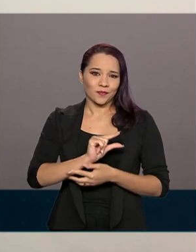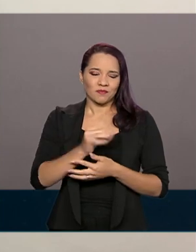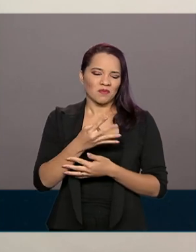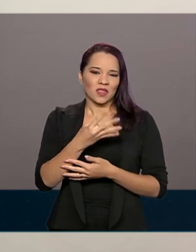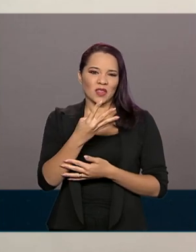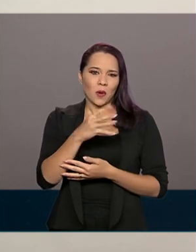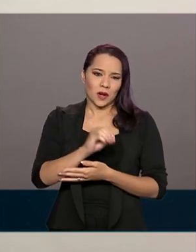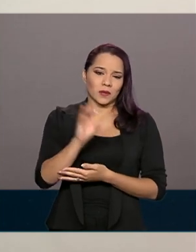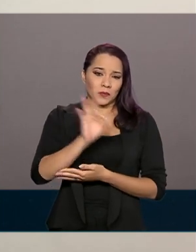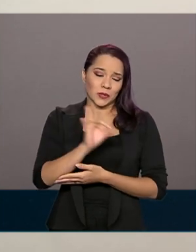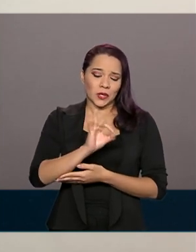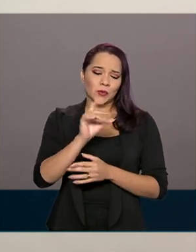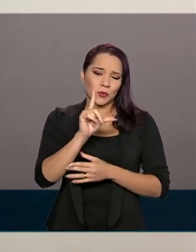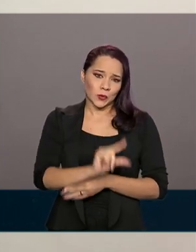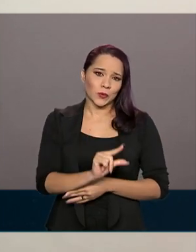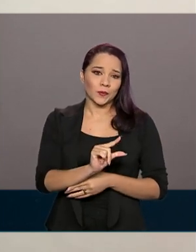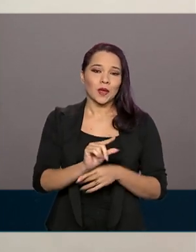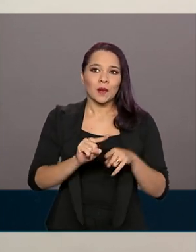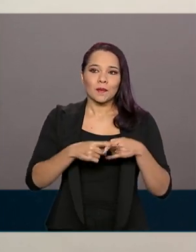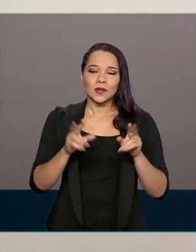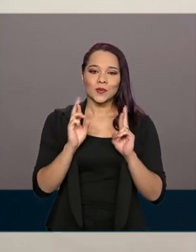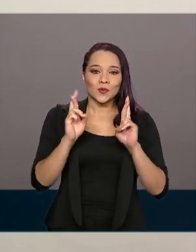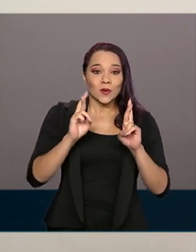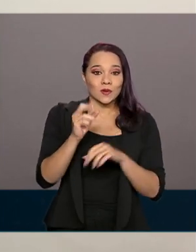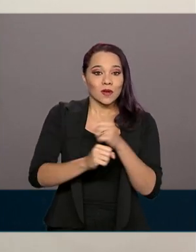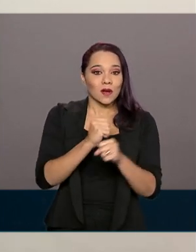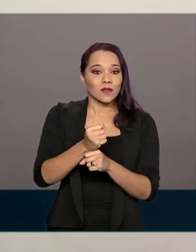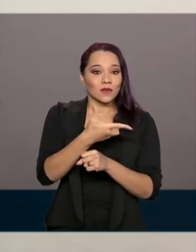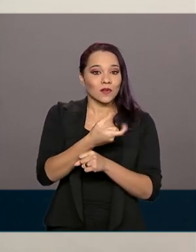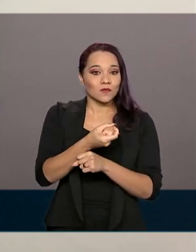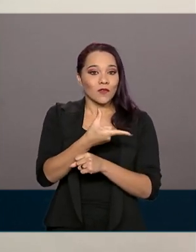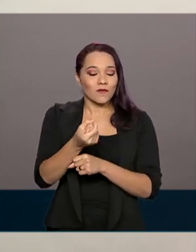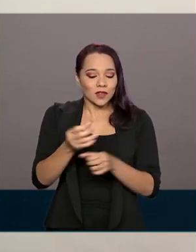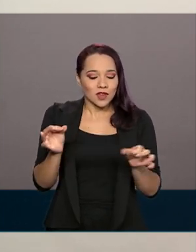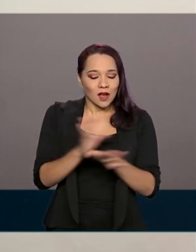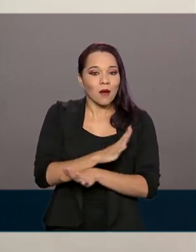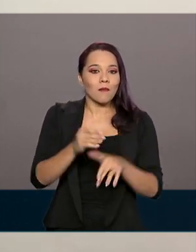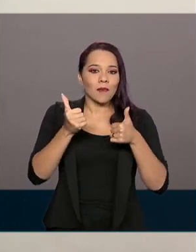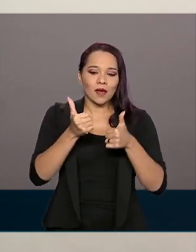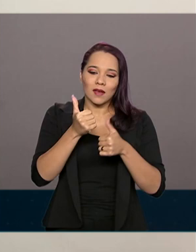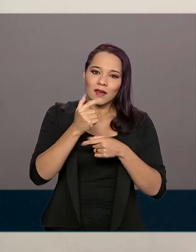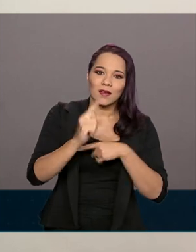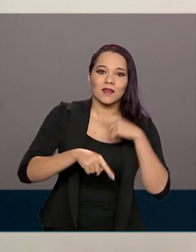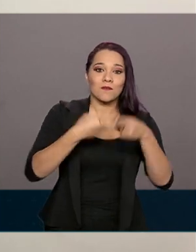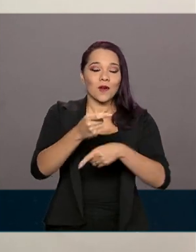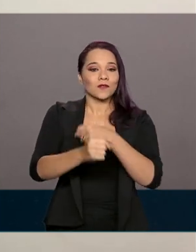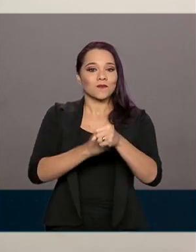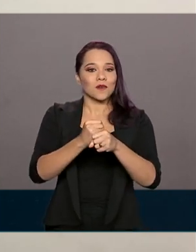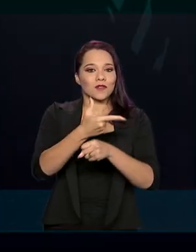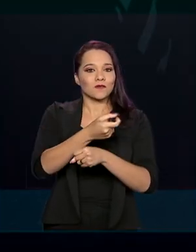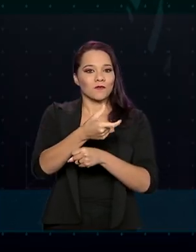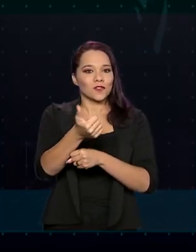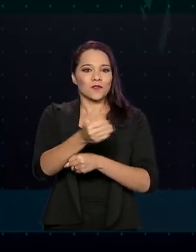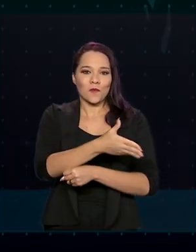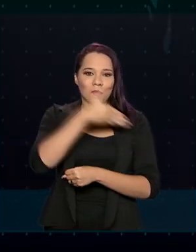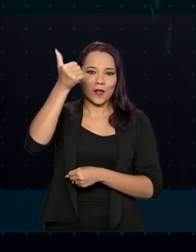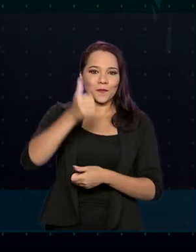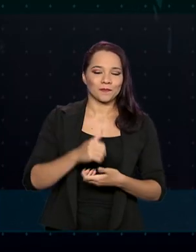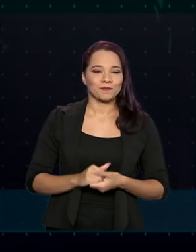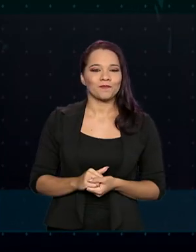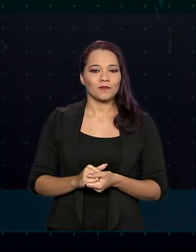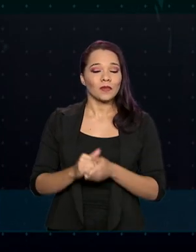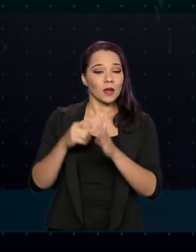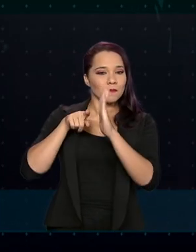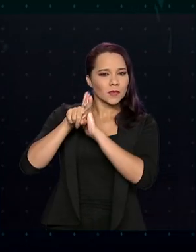40%. Eu espero que 2020 acabe bem e que 2021 seja muito melhor. A pesquisa